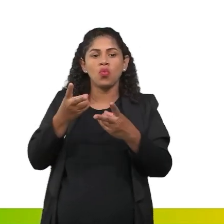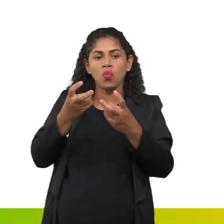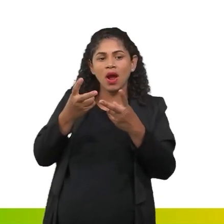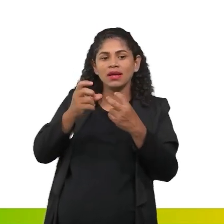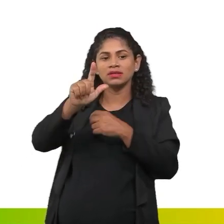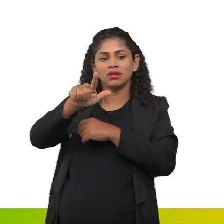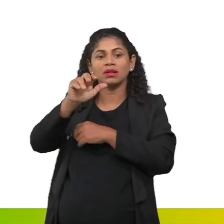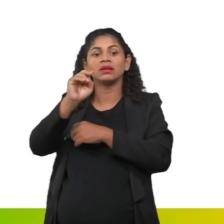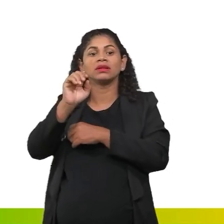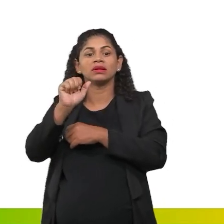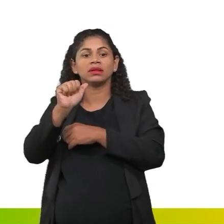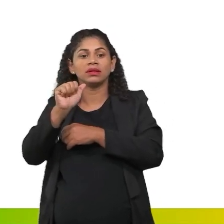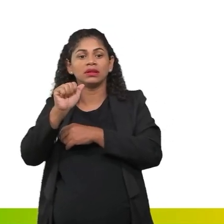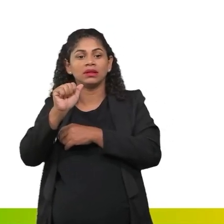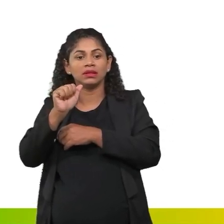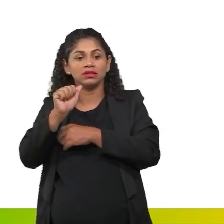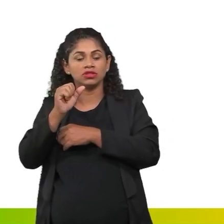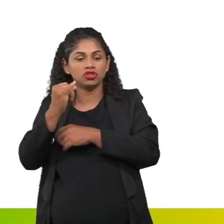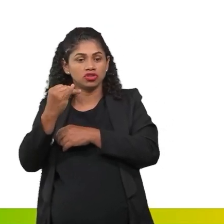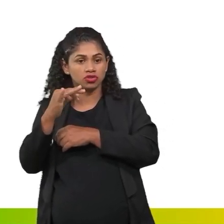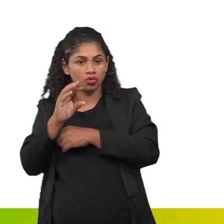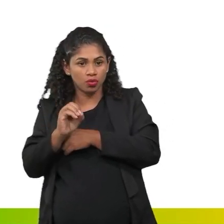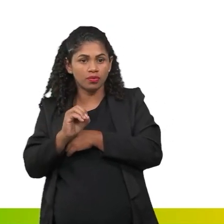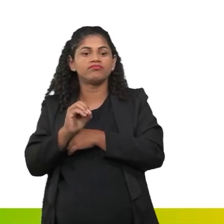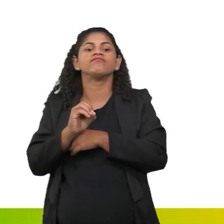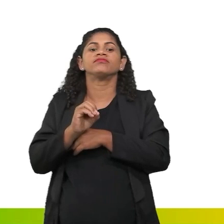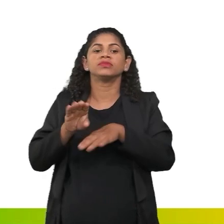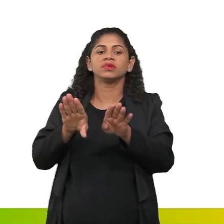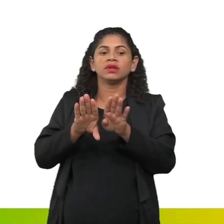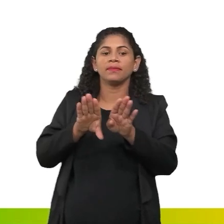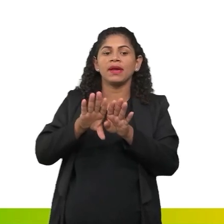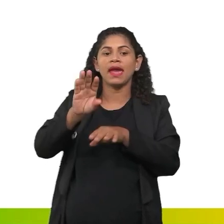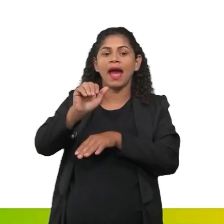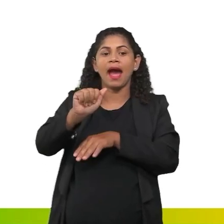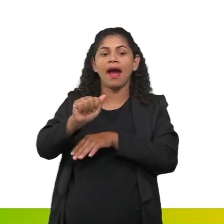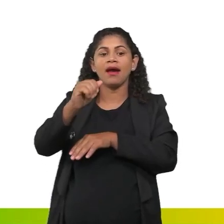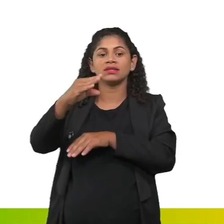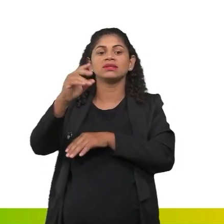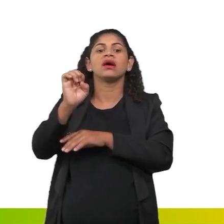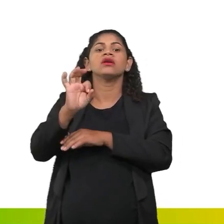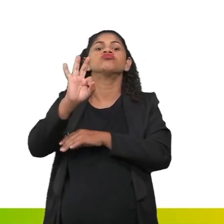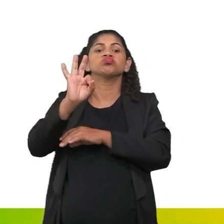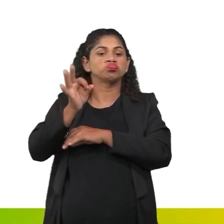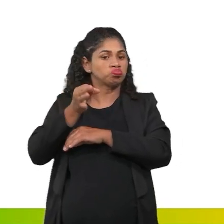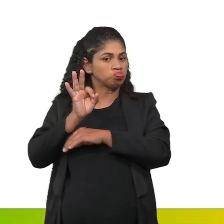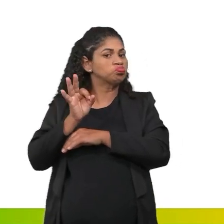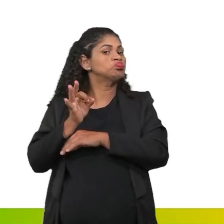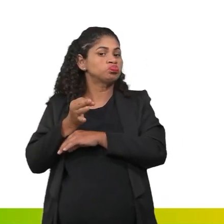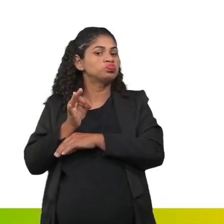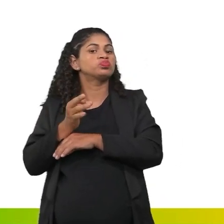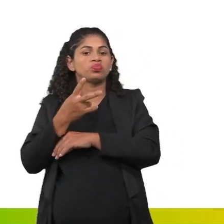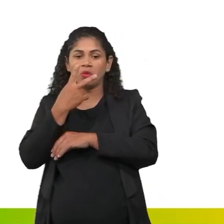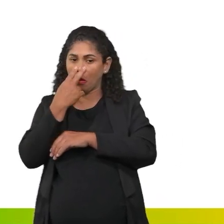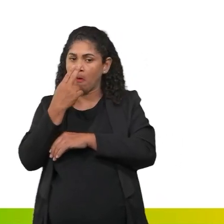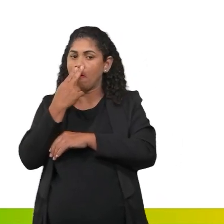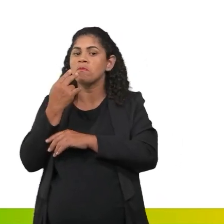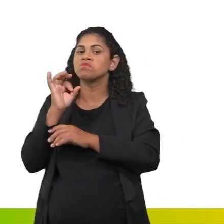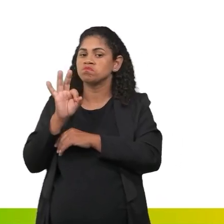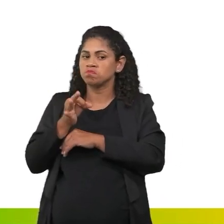ácido acético, dependendo do micro-organismo envolvido, ó. Essa daqui tá promissora, tá? Eu acho